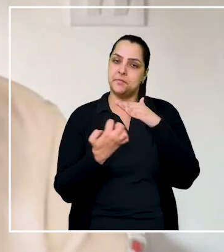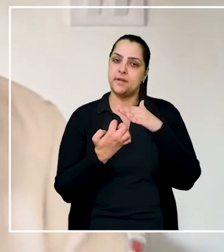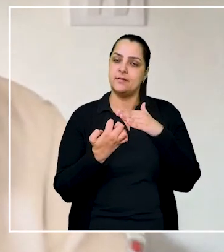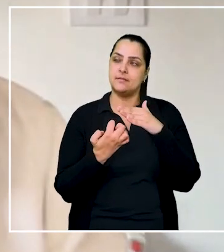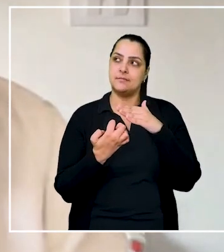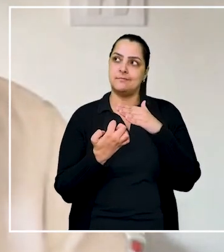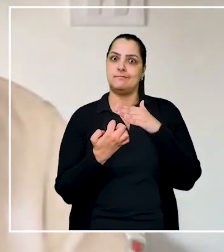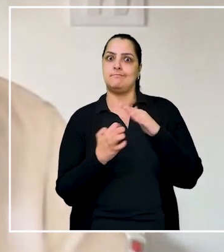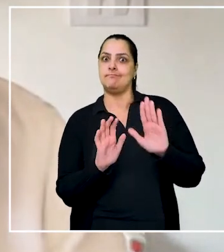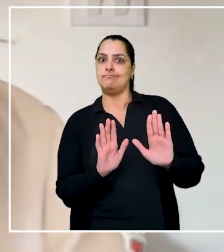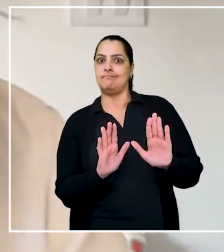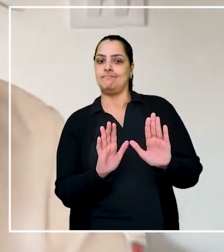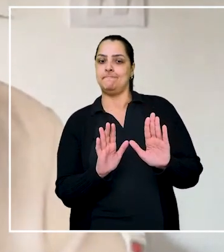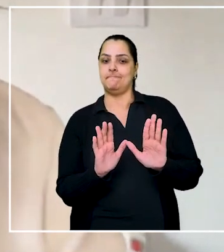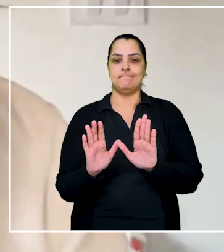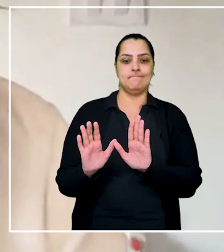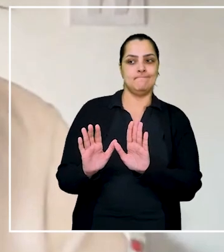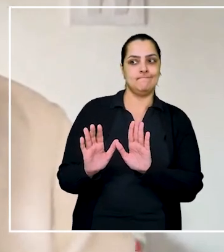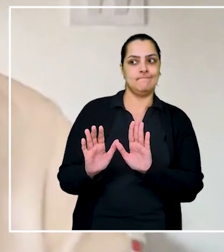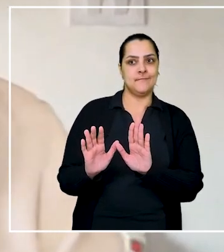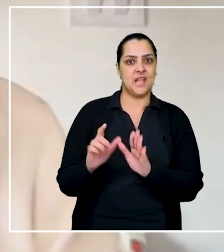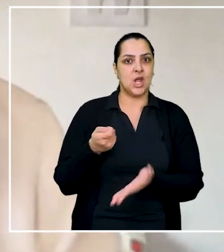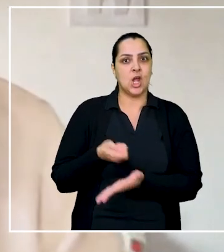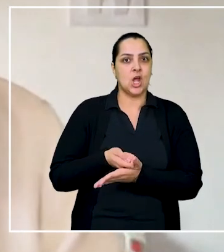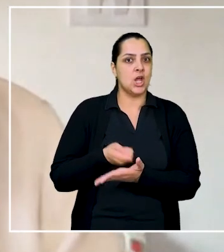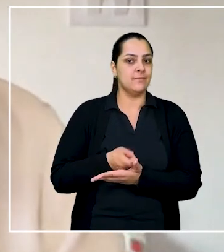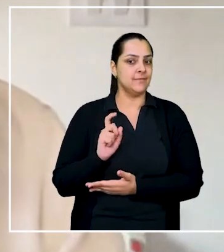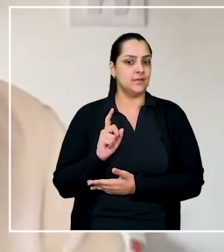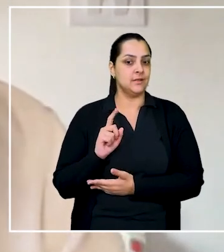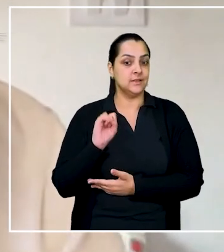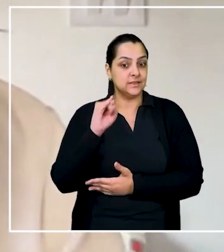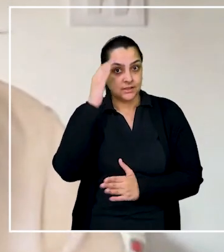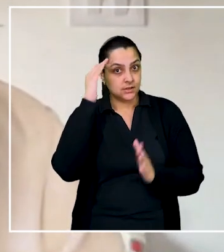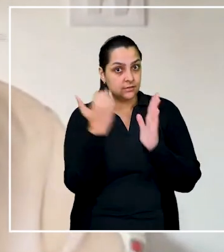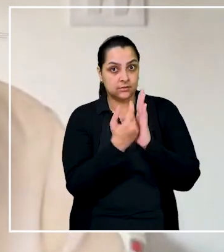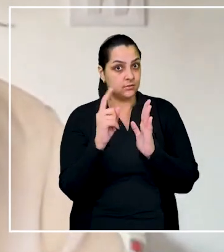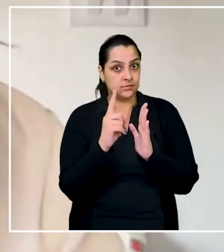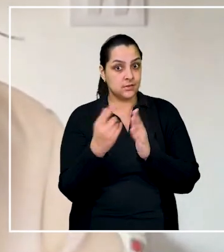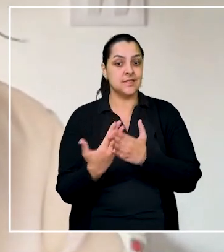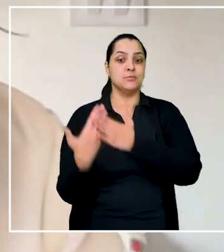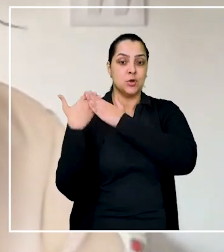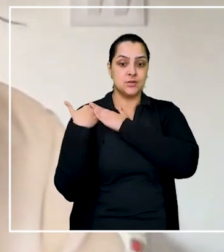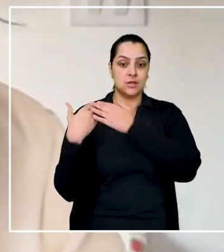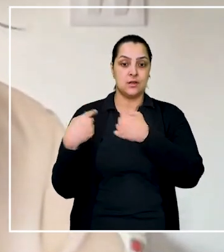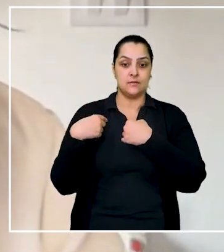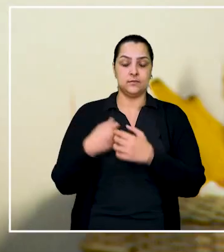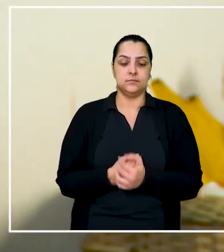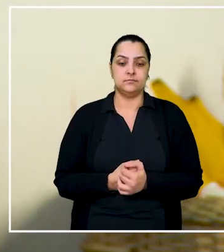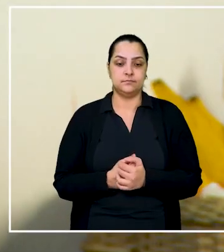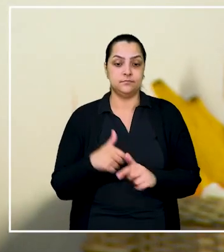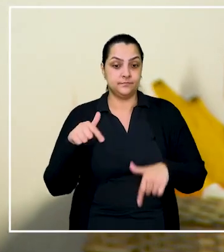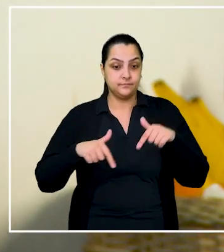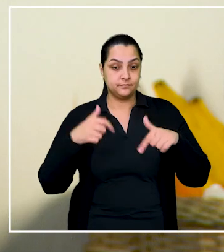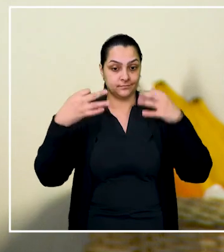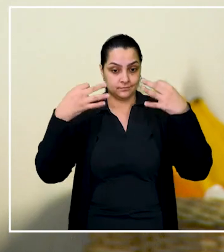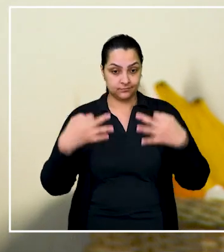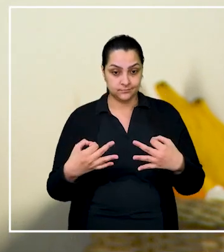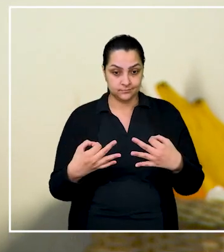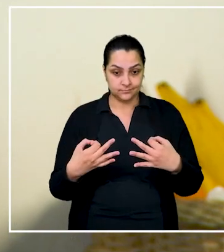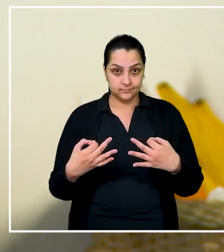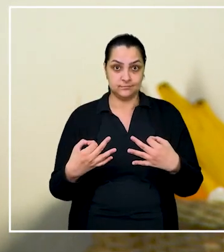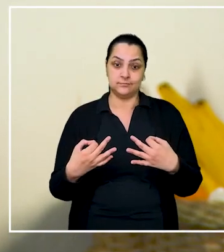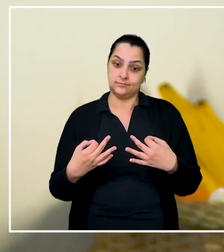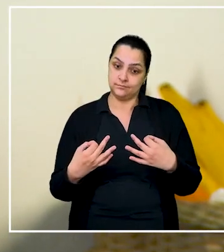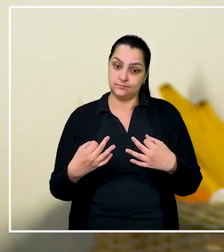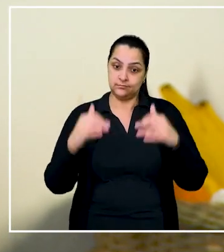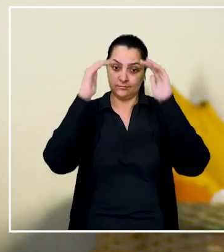as empresas entendem que, pera lá, eu não só tenho uma exigência, como se eu não cumprir, eu sou responsabilizado. Trabalho decente, para mim,